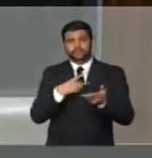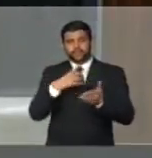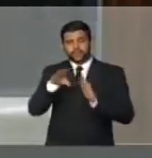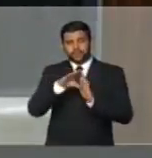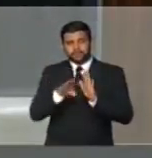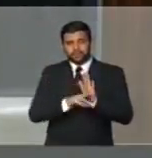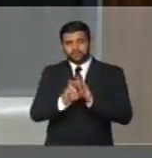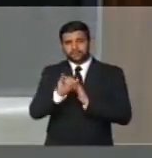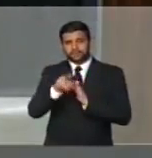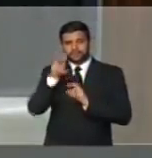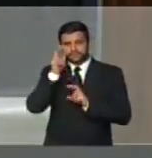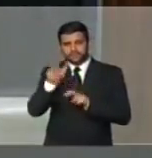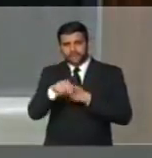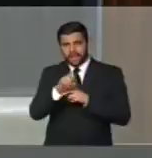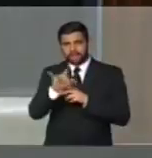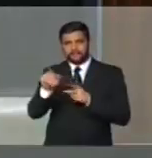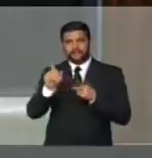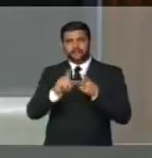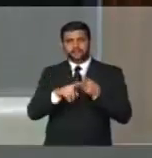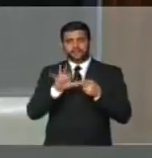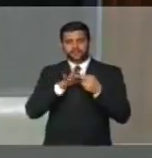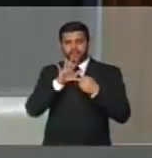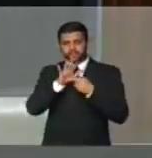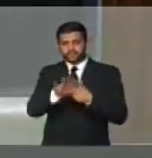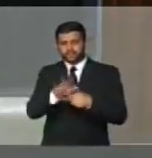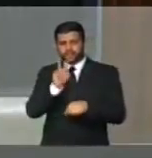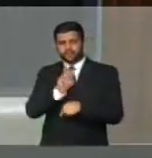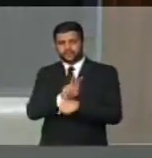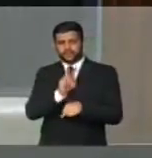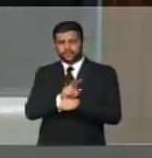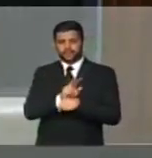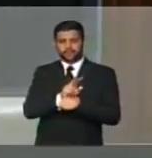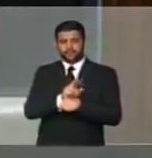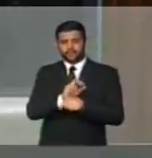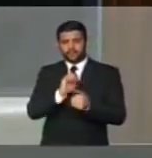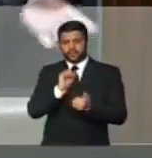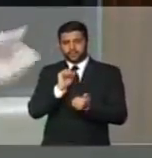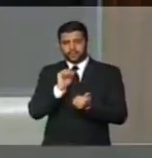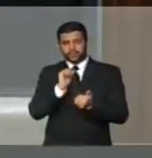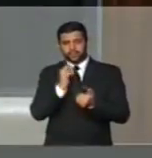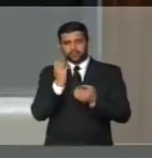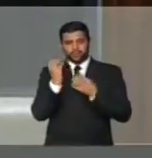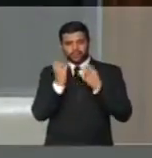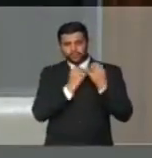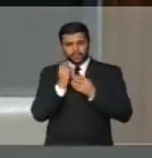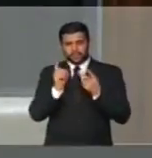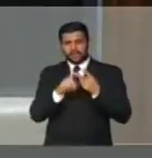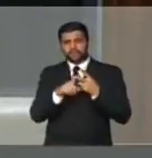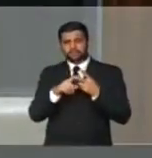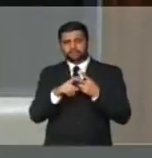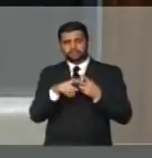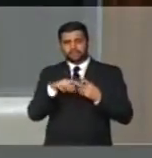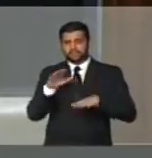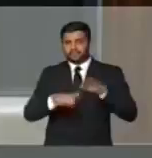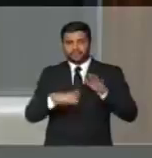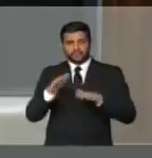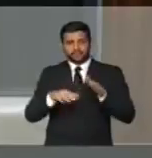plano safra, dependendo de uma ajuda, dependendo do milho